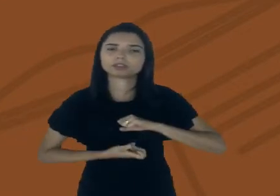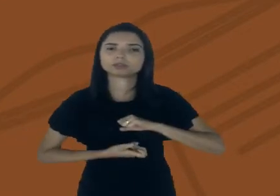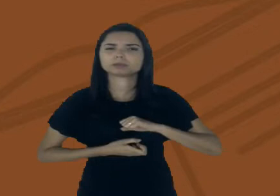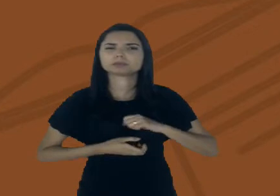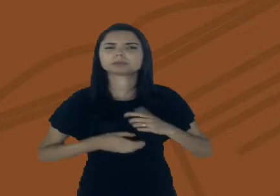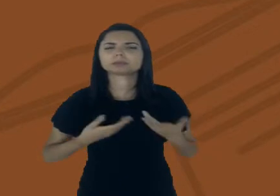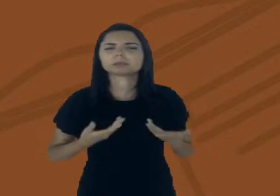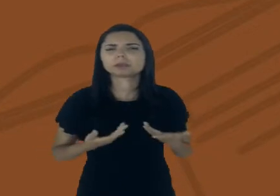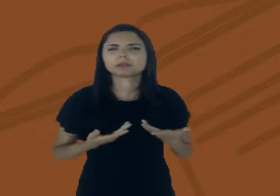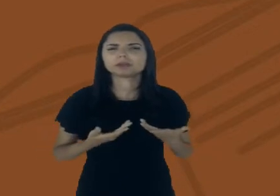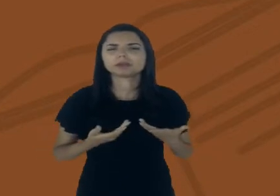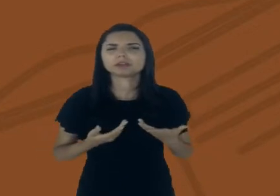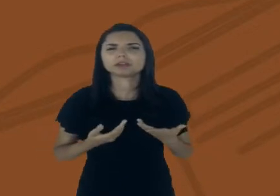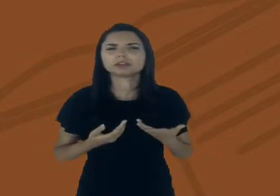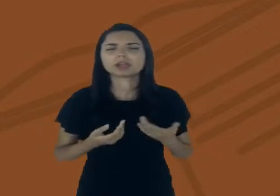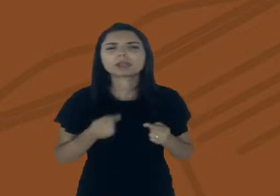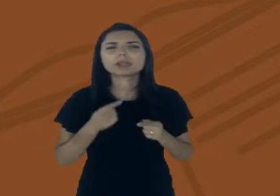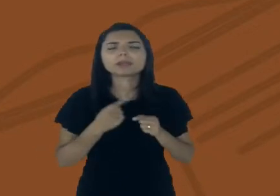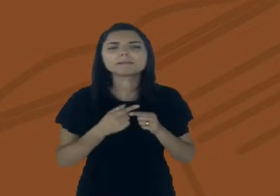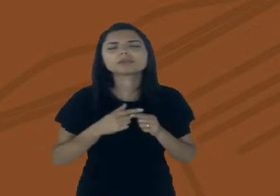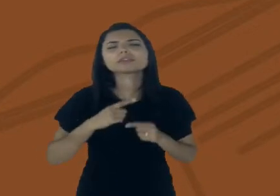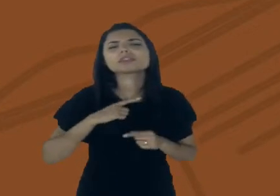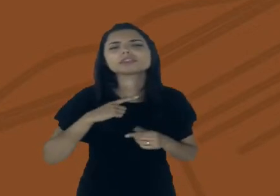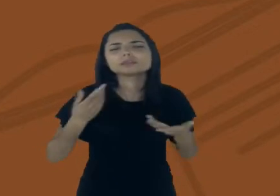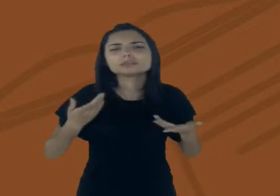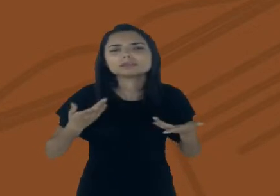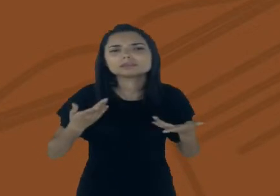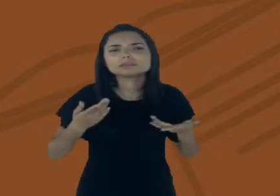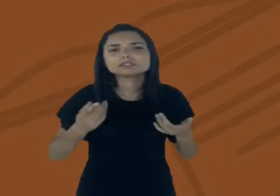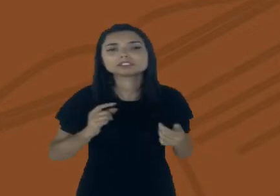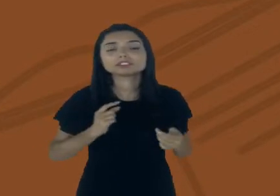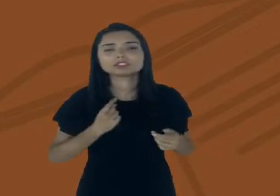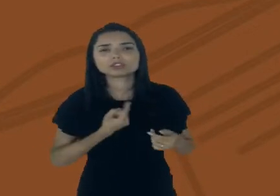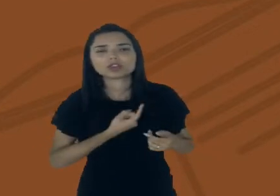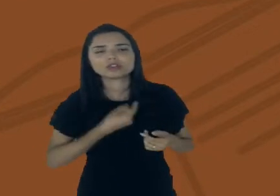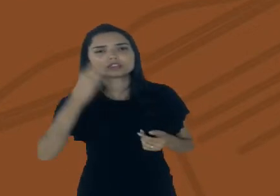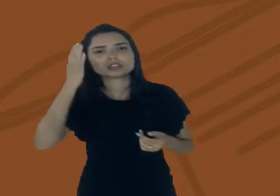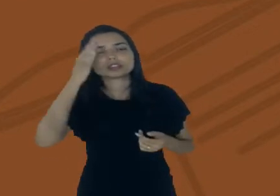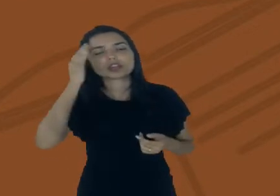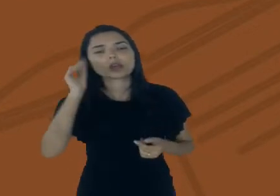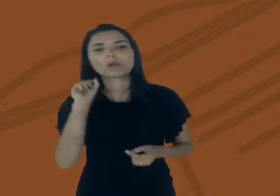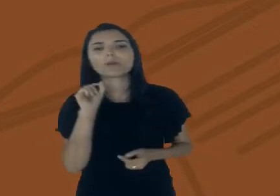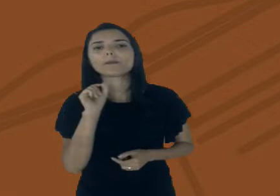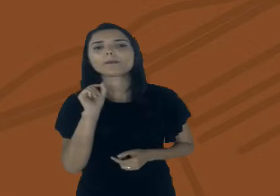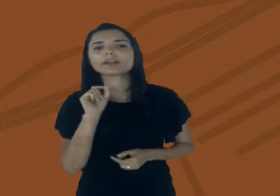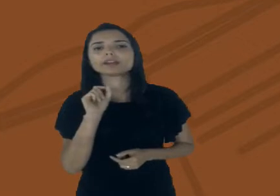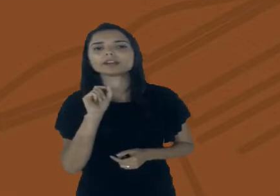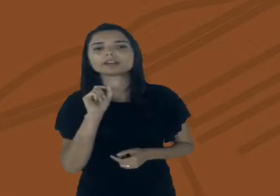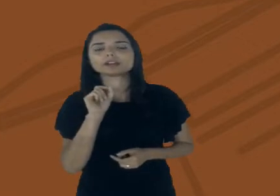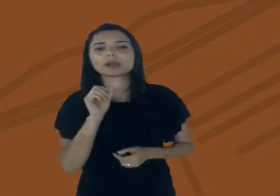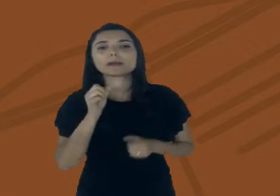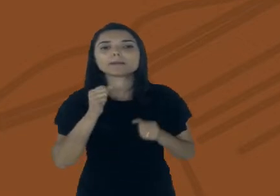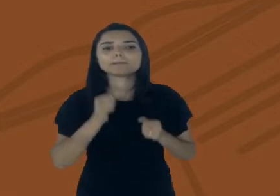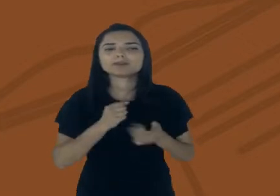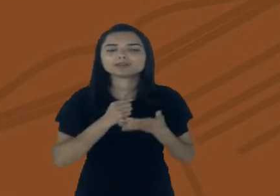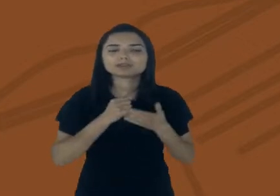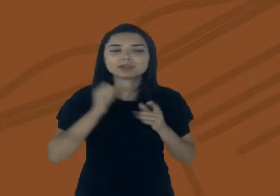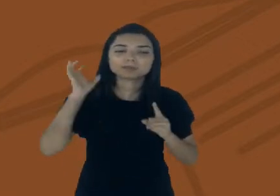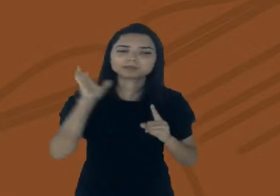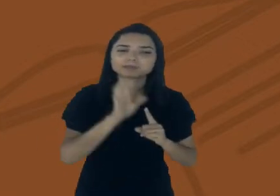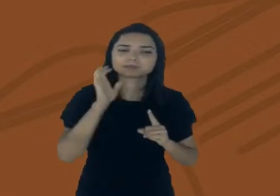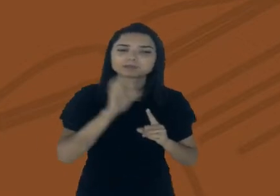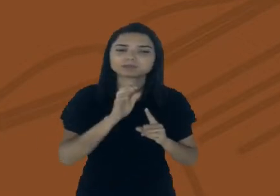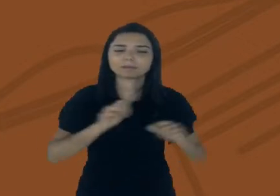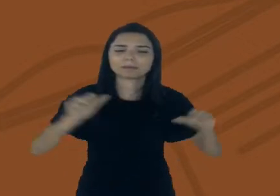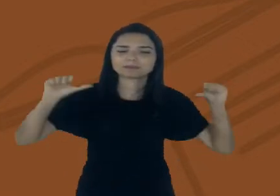é que ocasiona essa diabetes? Então a gente vai entender que os fatores que podem culminar para piorar os